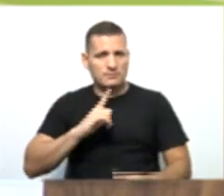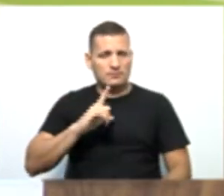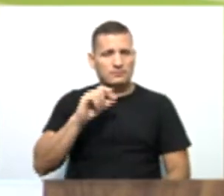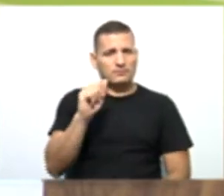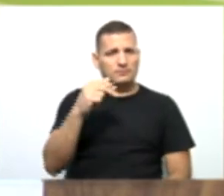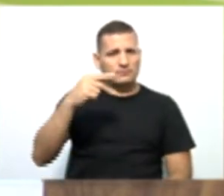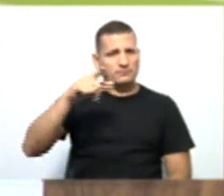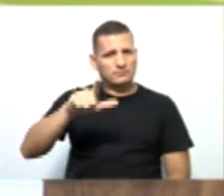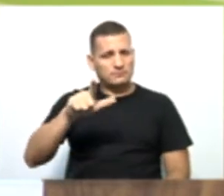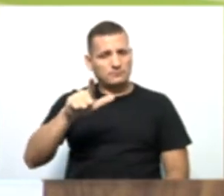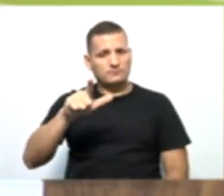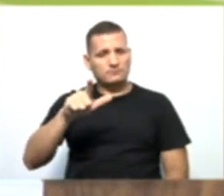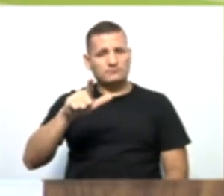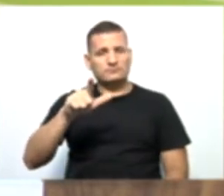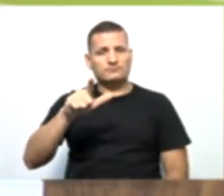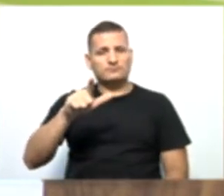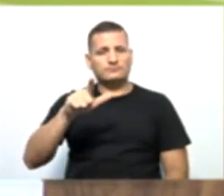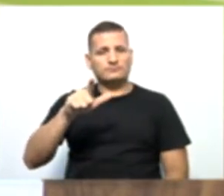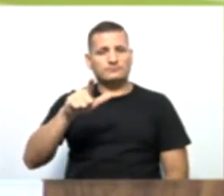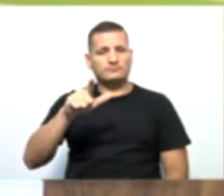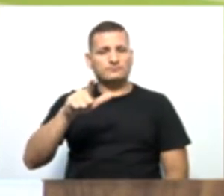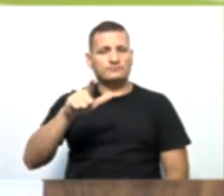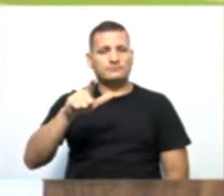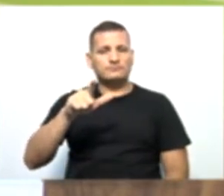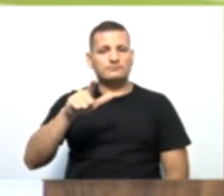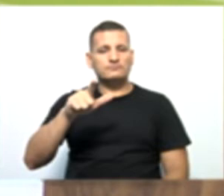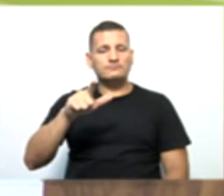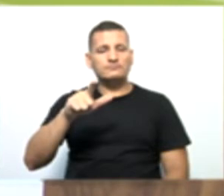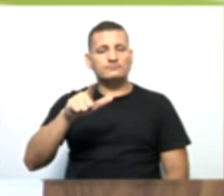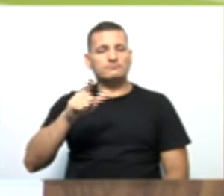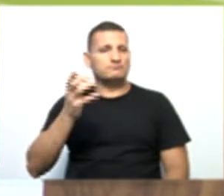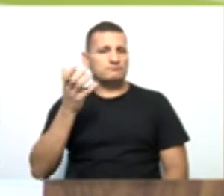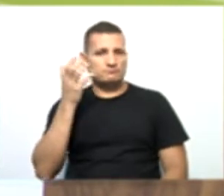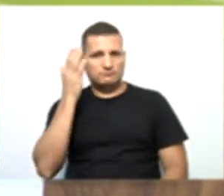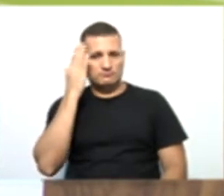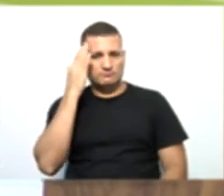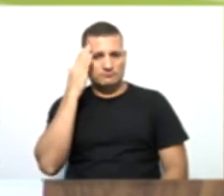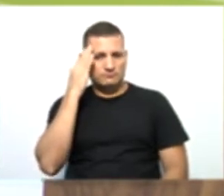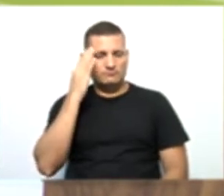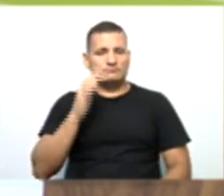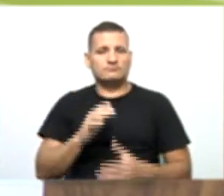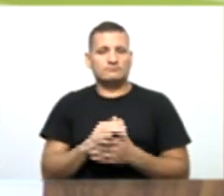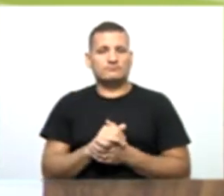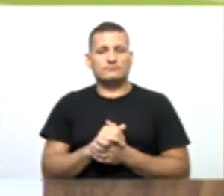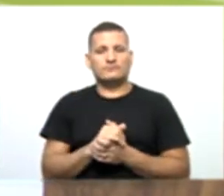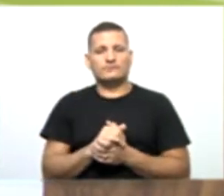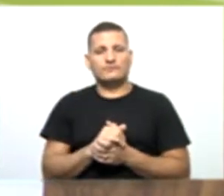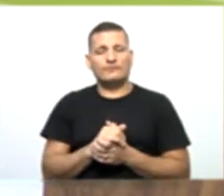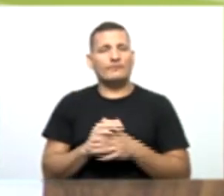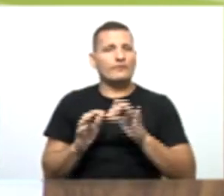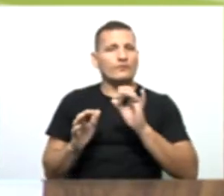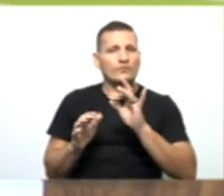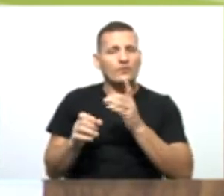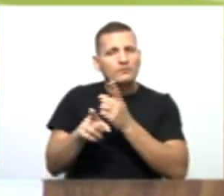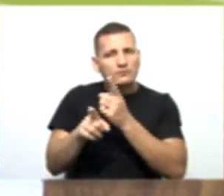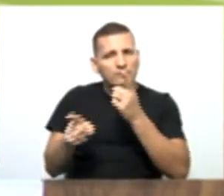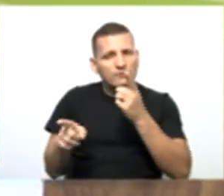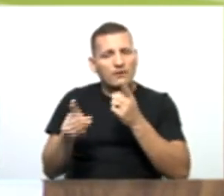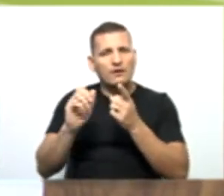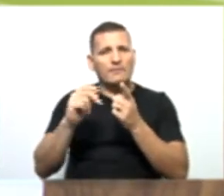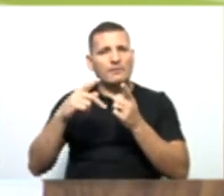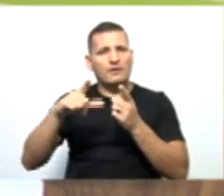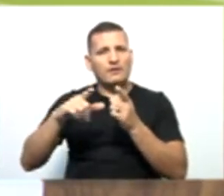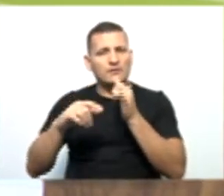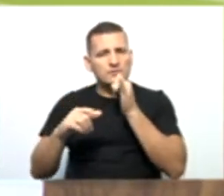da cooperativa, os envolvidos ali, em relação a eles querem saber se, eu só consigo identificar um arranjo produtivo local se